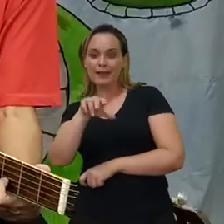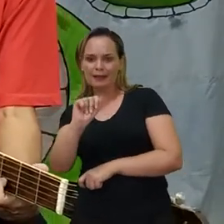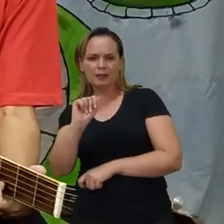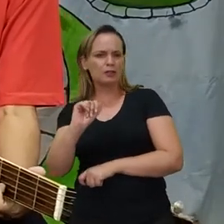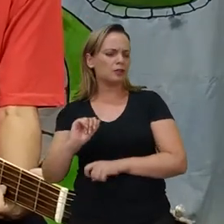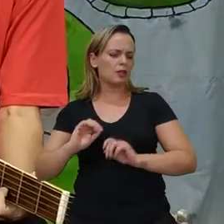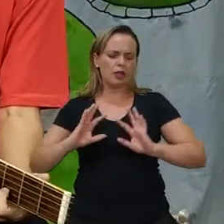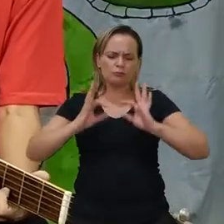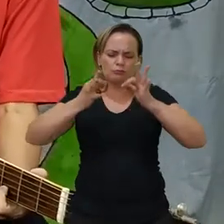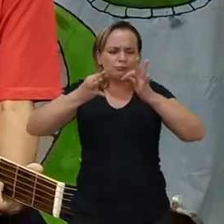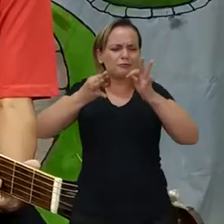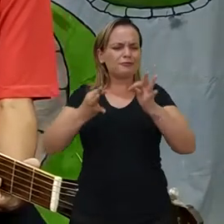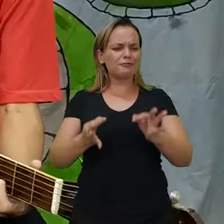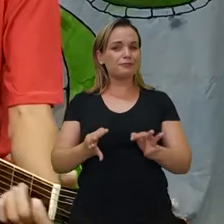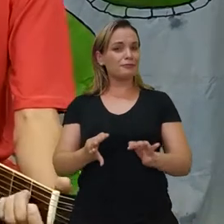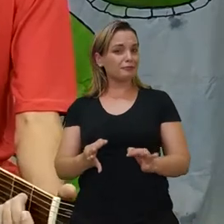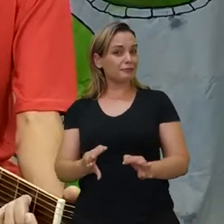dia...